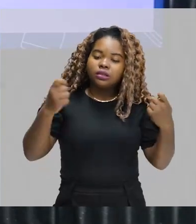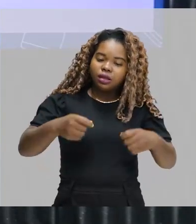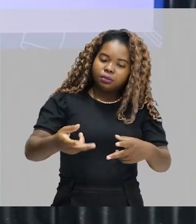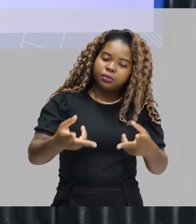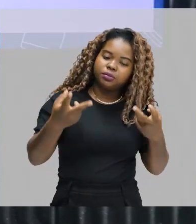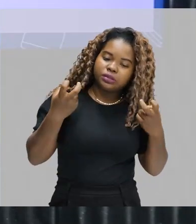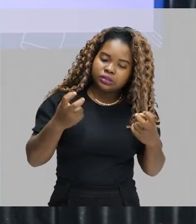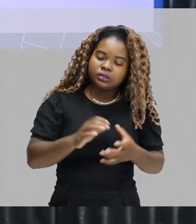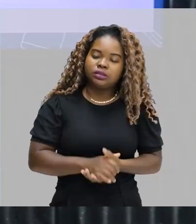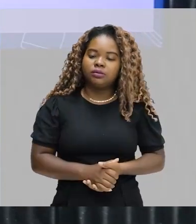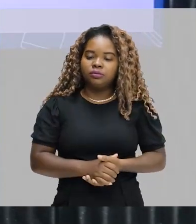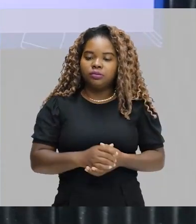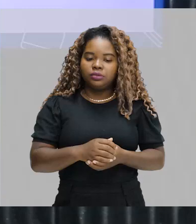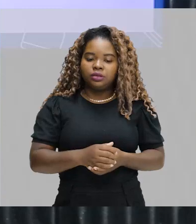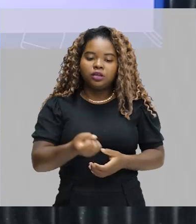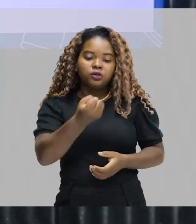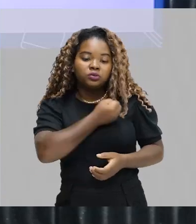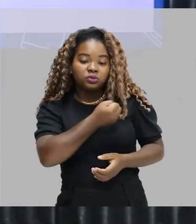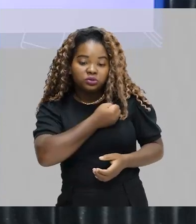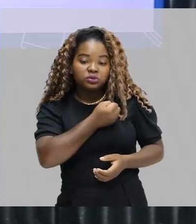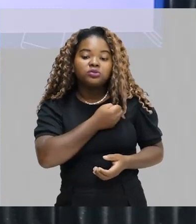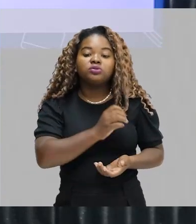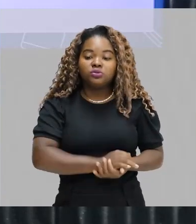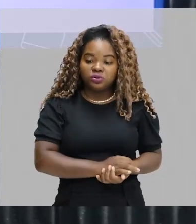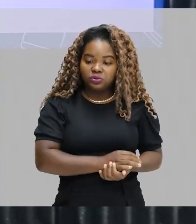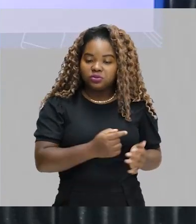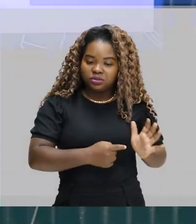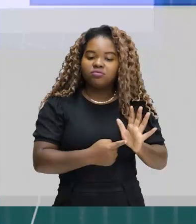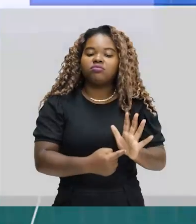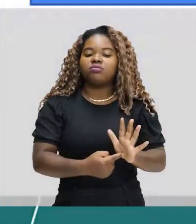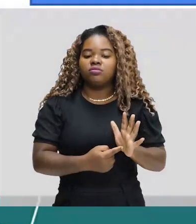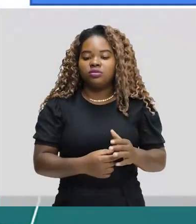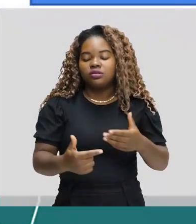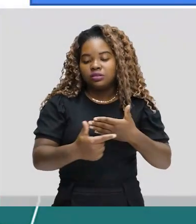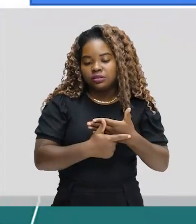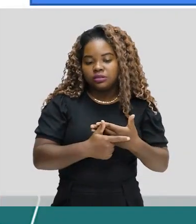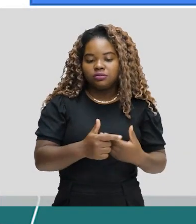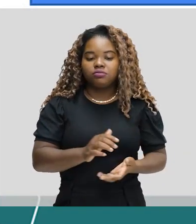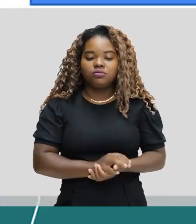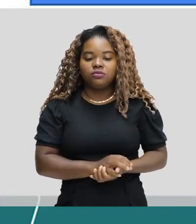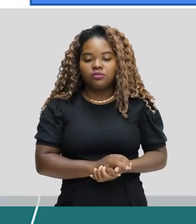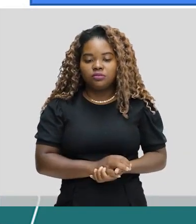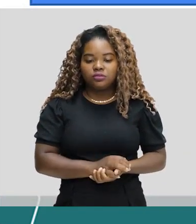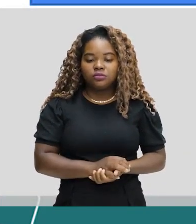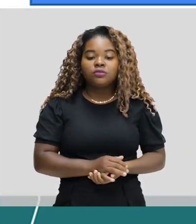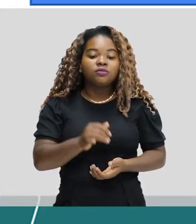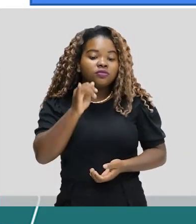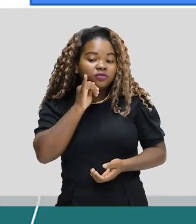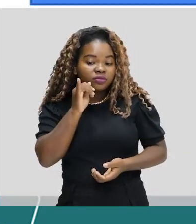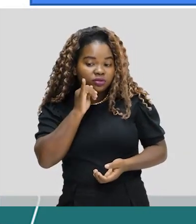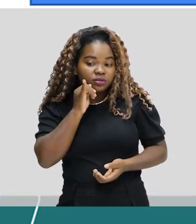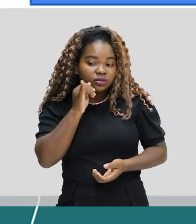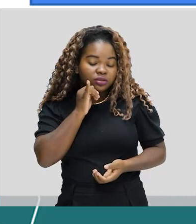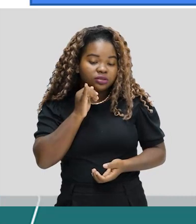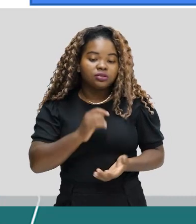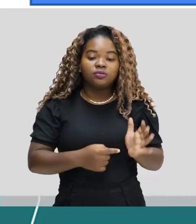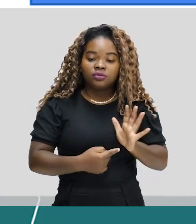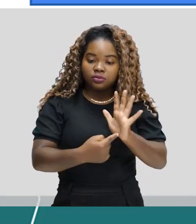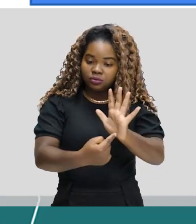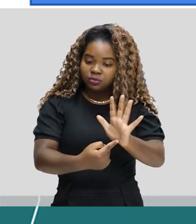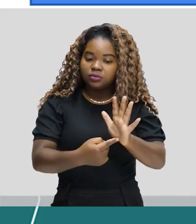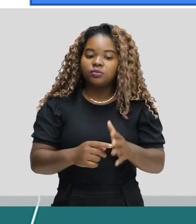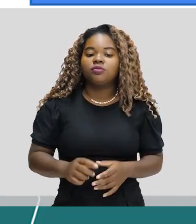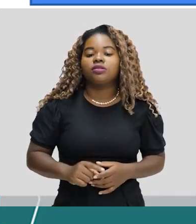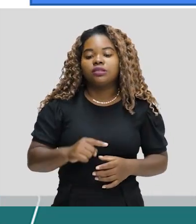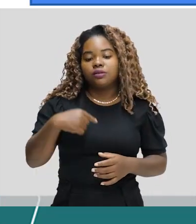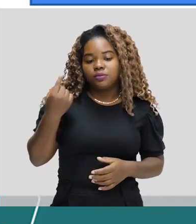observar na sentença os numerais fazendo essa função. Nós vamos ver esses exemplos daqui a pouco. There